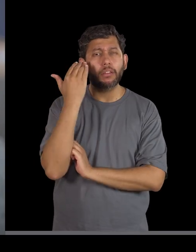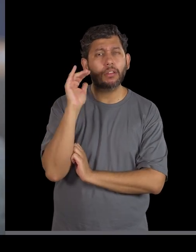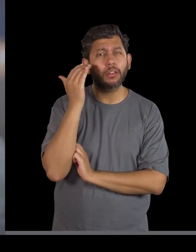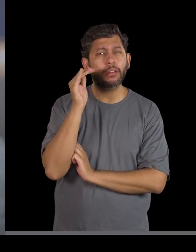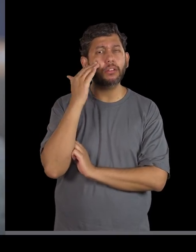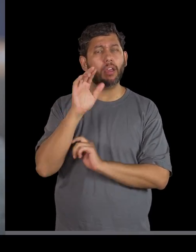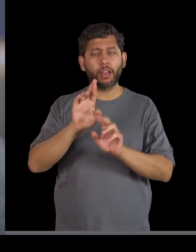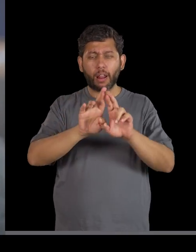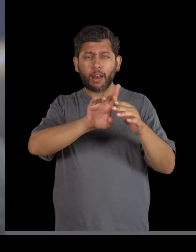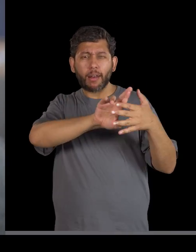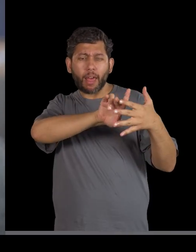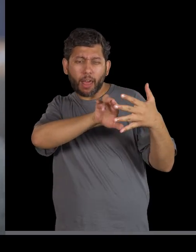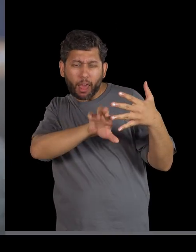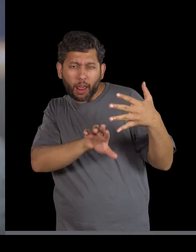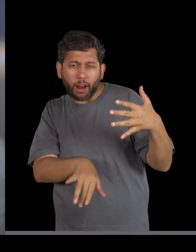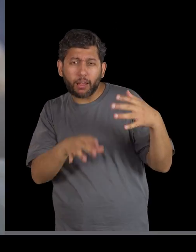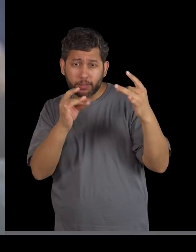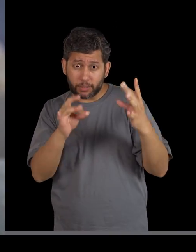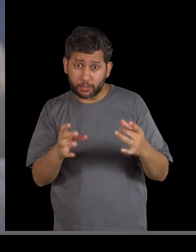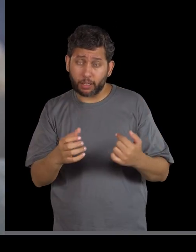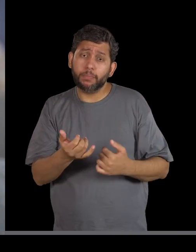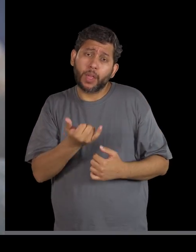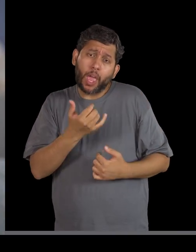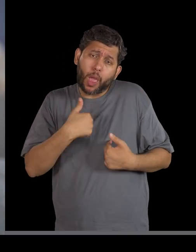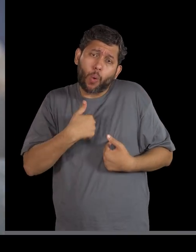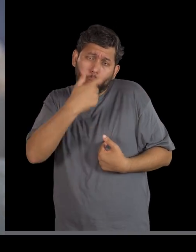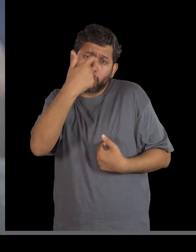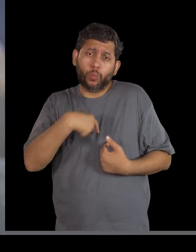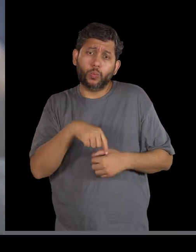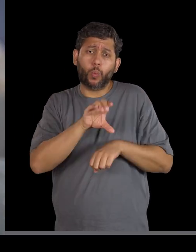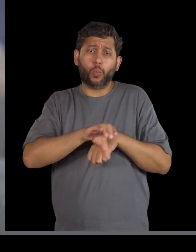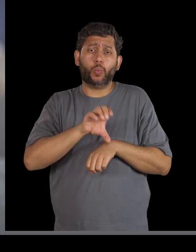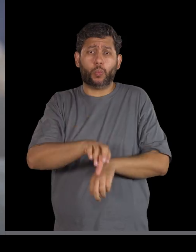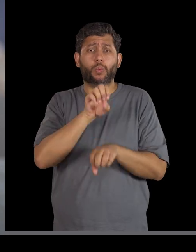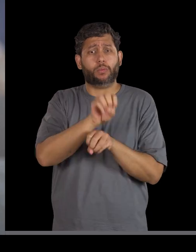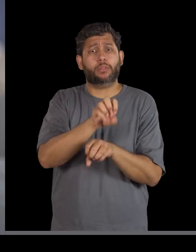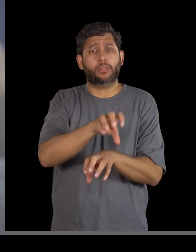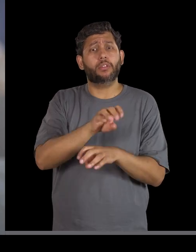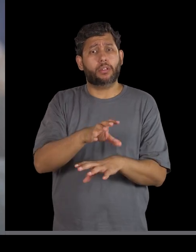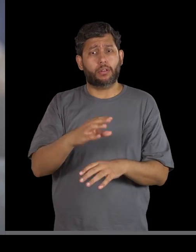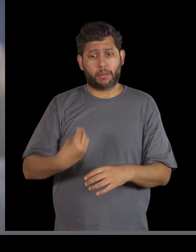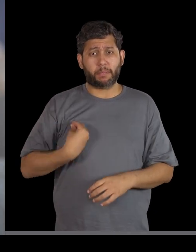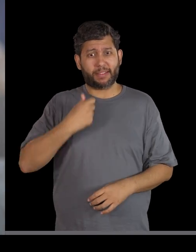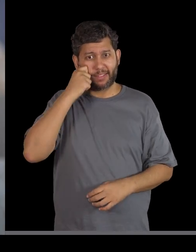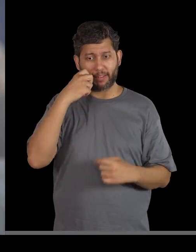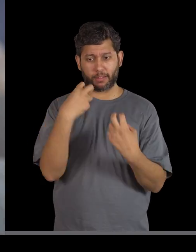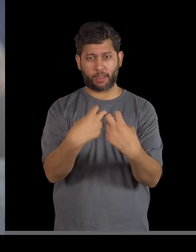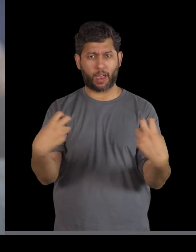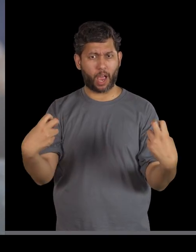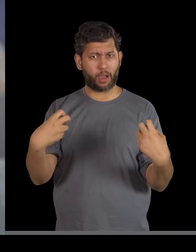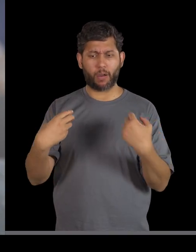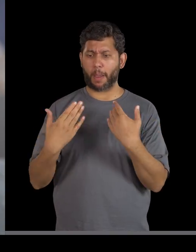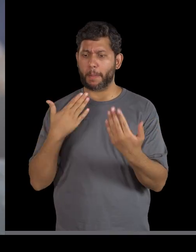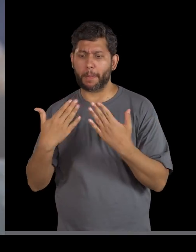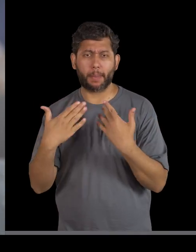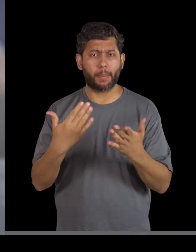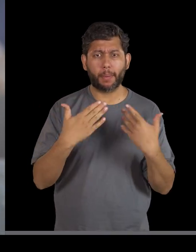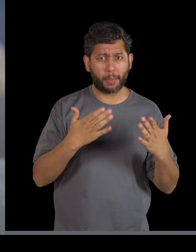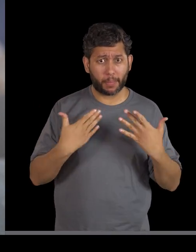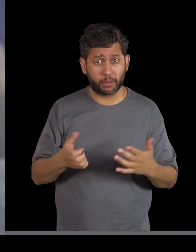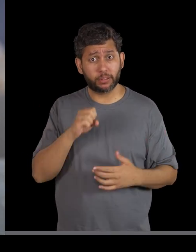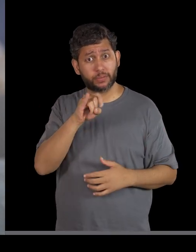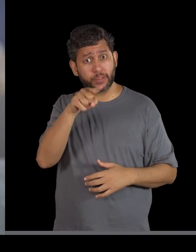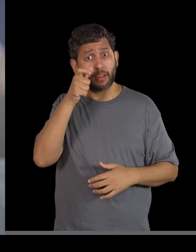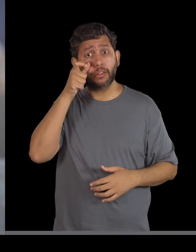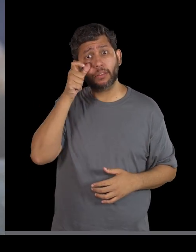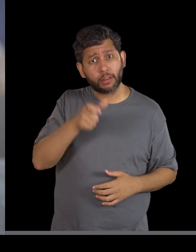o assunto, porque eu tenho paixão por esse assunto. Eu dou cursos presenciais para professores sobre esse assunto e a gente fica conversando sobre isso durante horas.